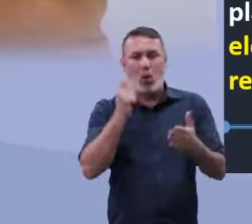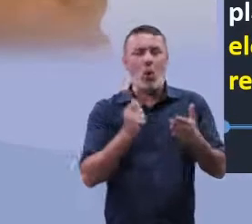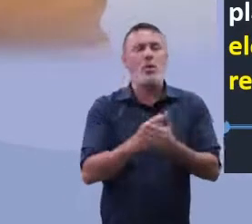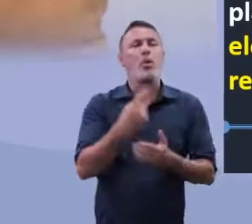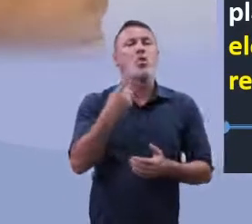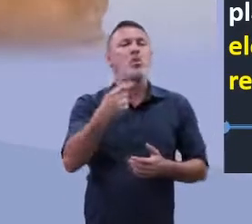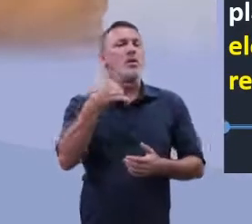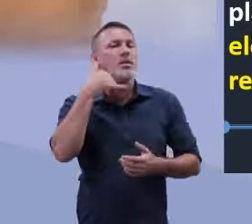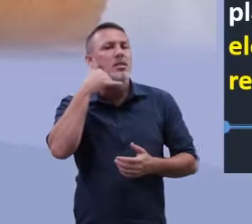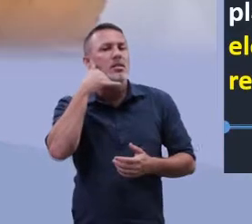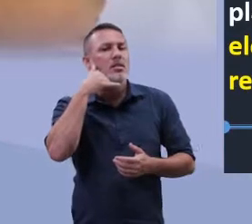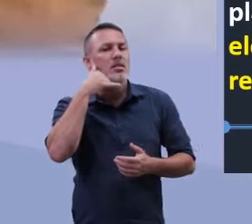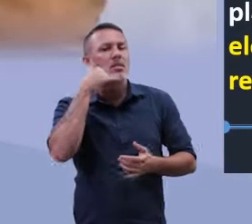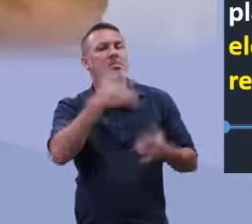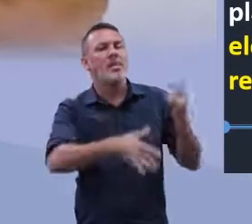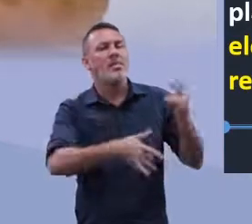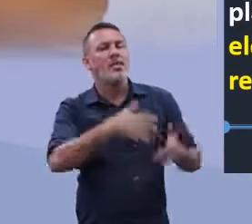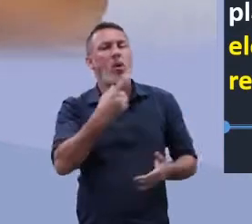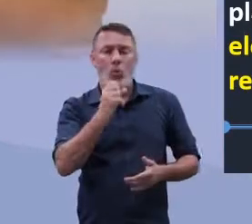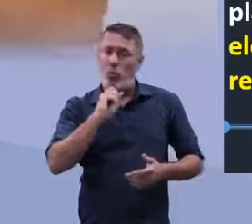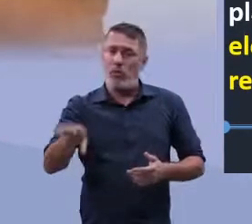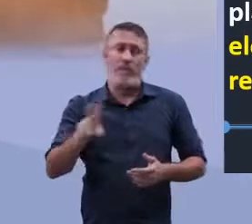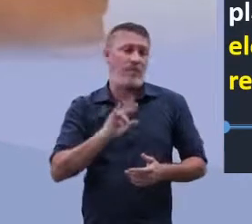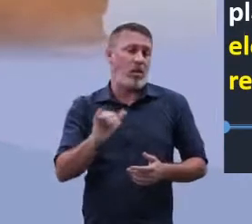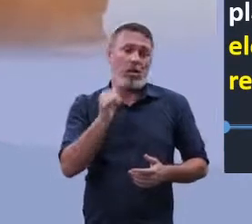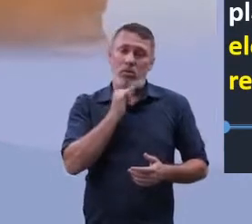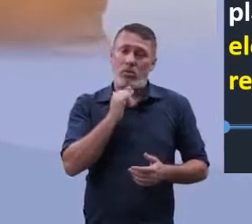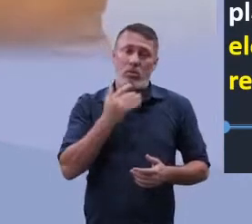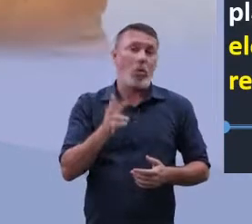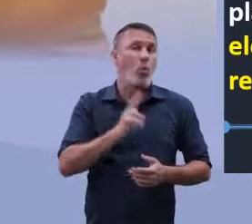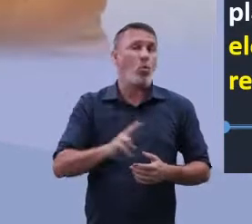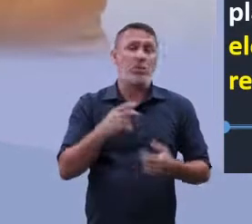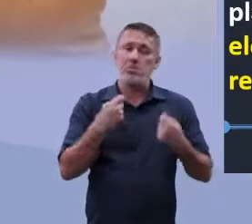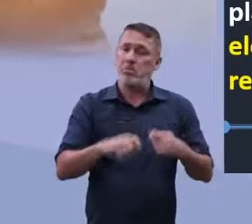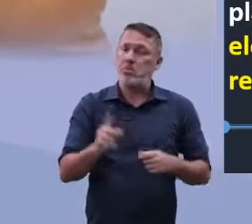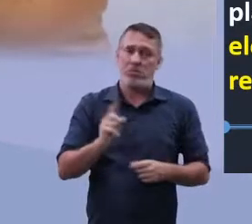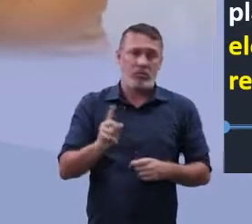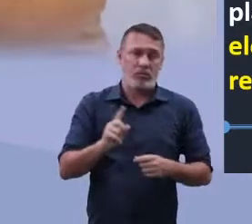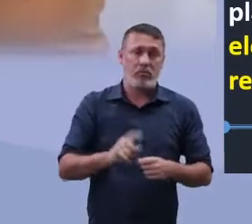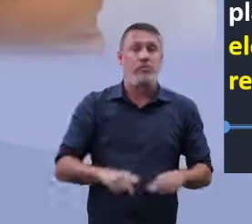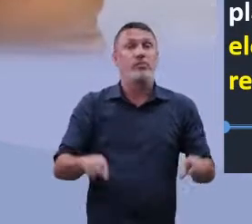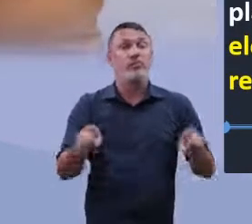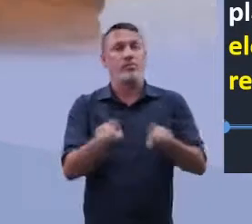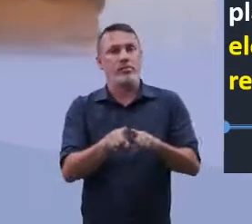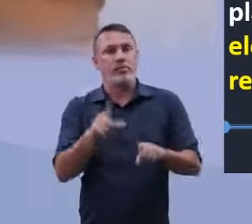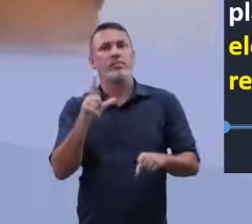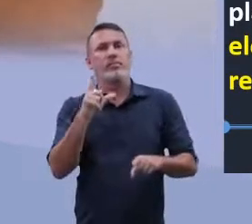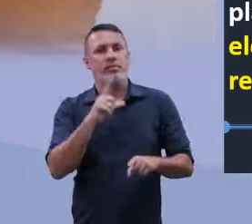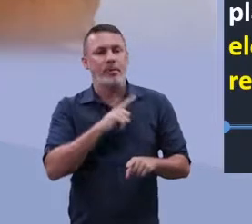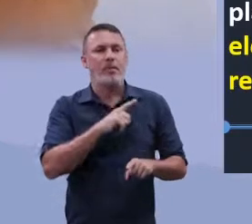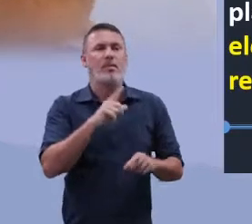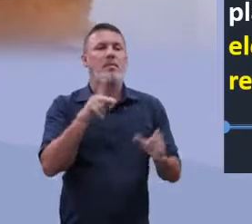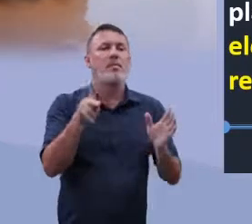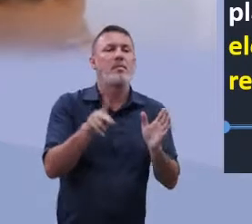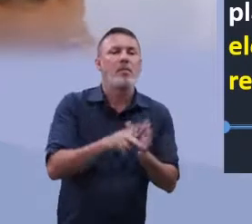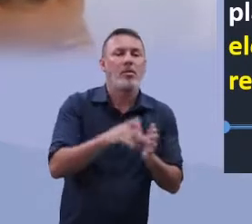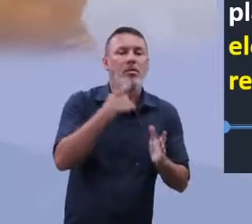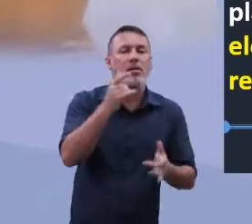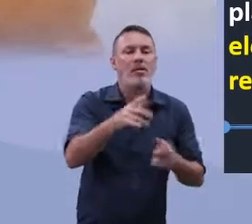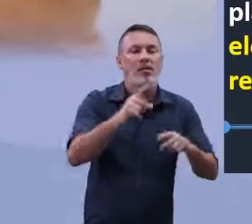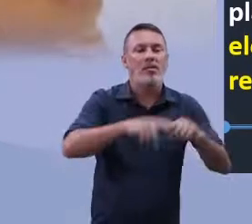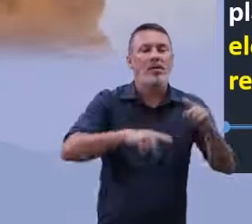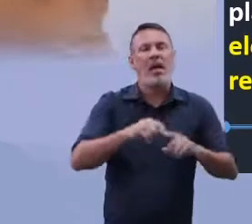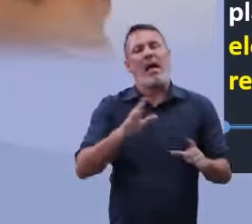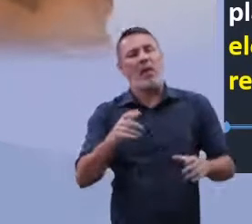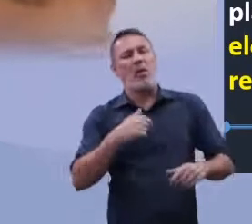é um efeito dominó. Algum aparelho vai para o lixo, que não vai ter utilização, infelizmente. E a questão dos recursos naturais. Ah, professor, então